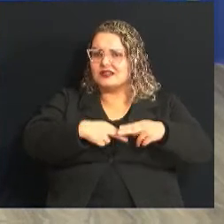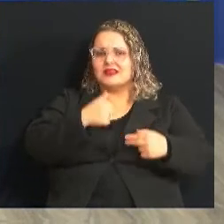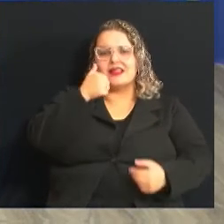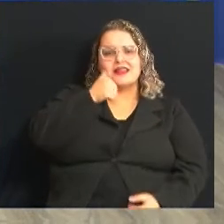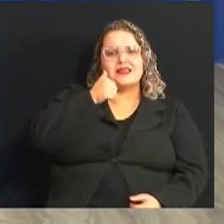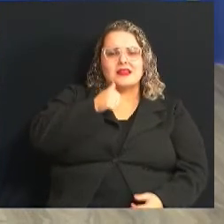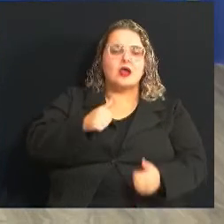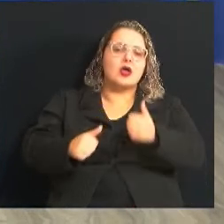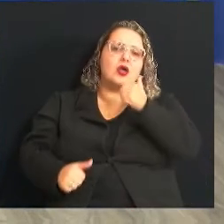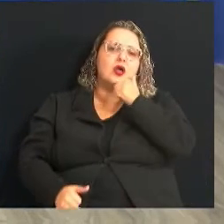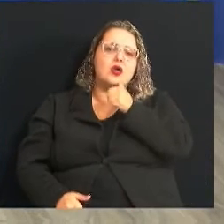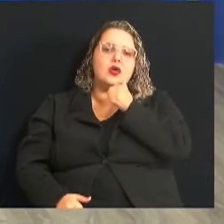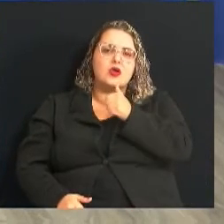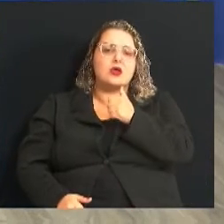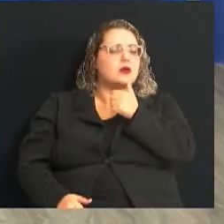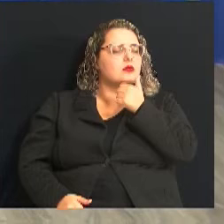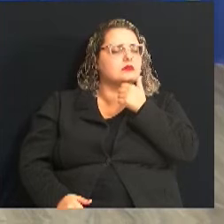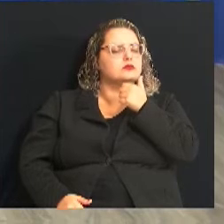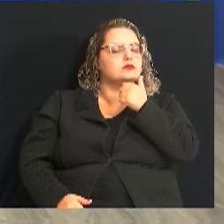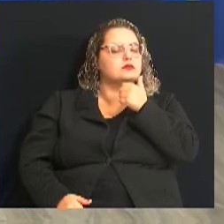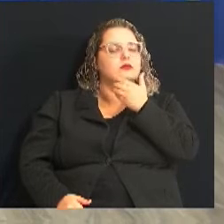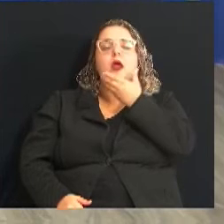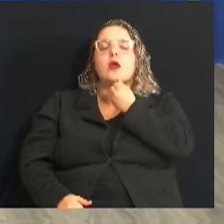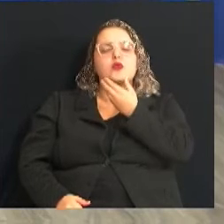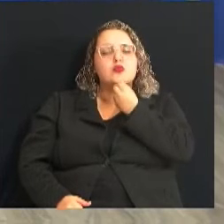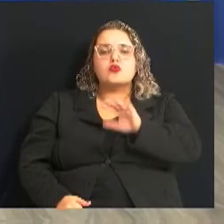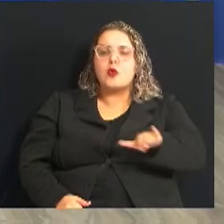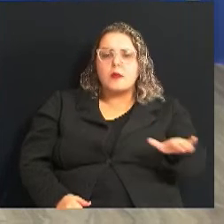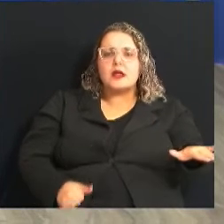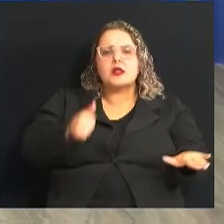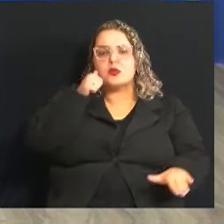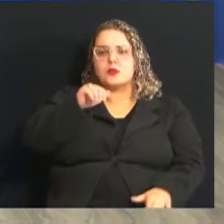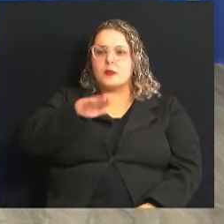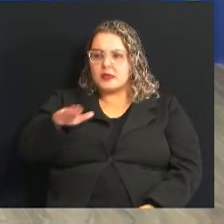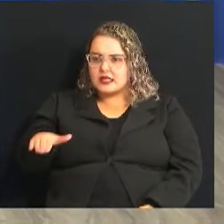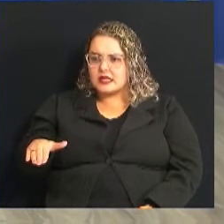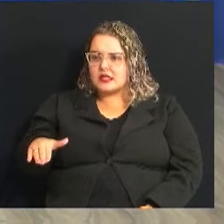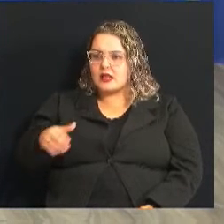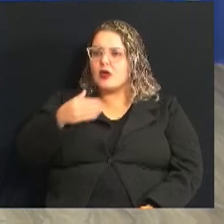menina? O menino ele tem mais dificuldade em expressar os sentimentos?